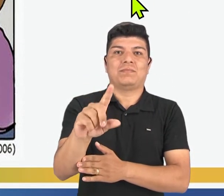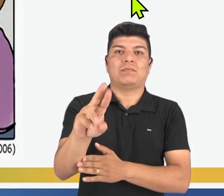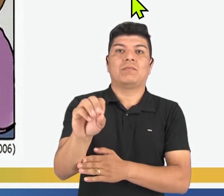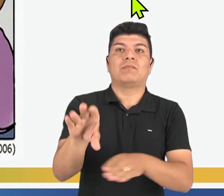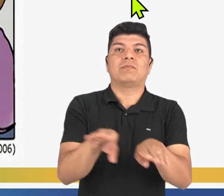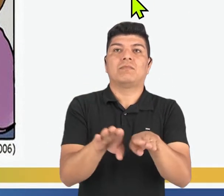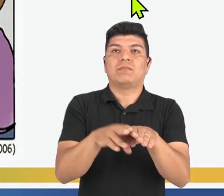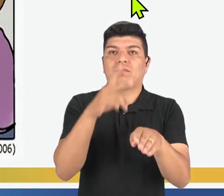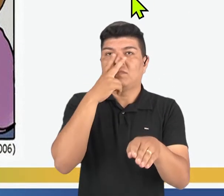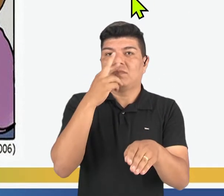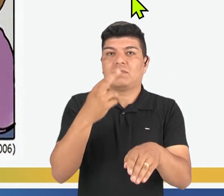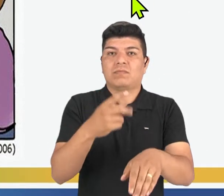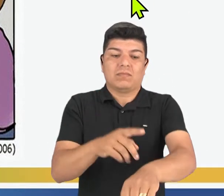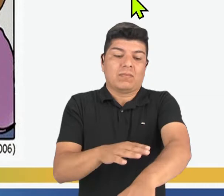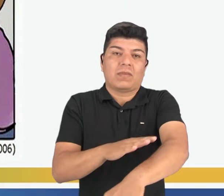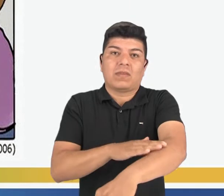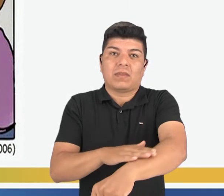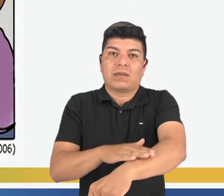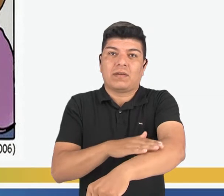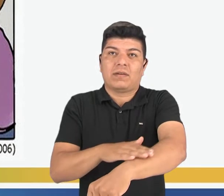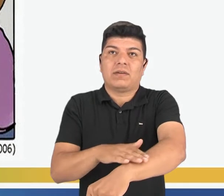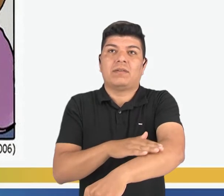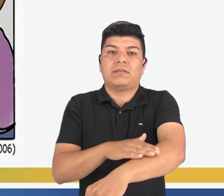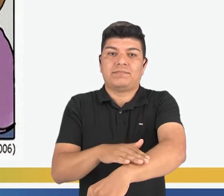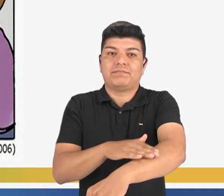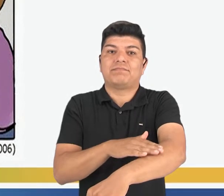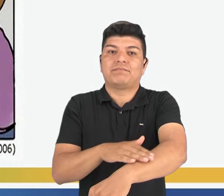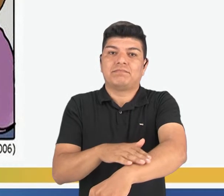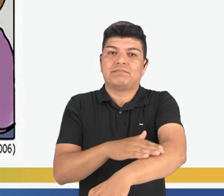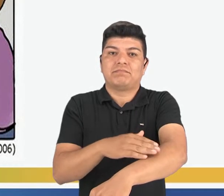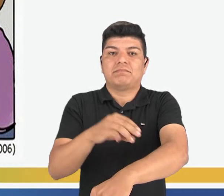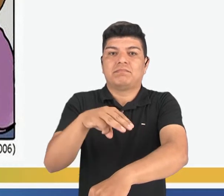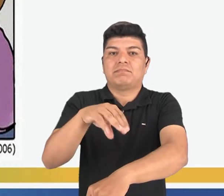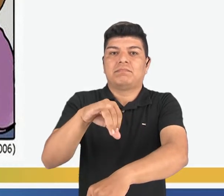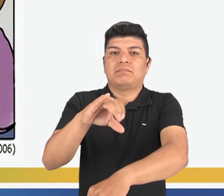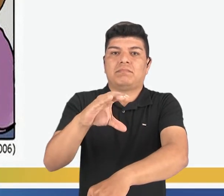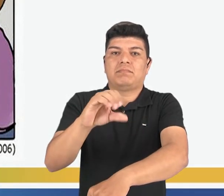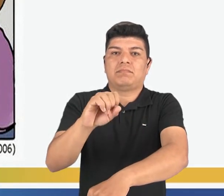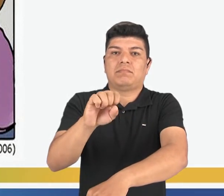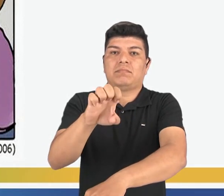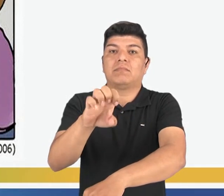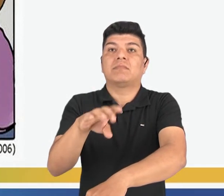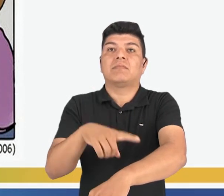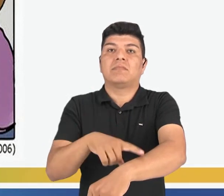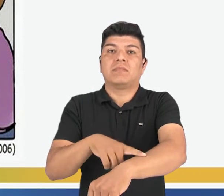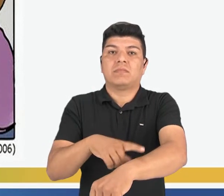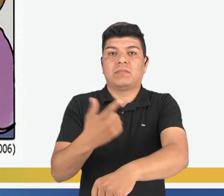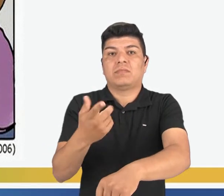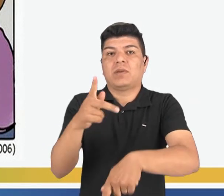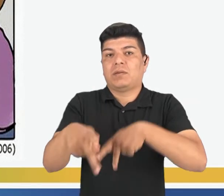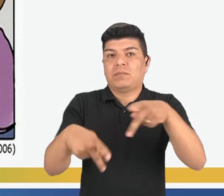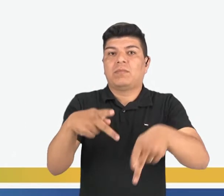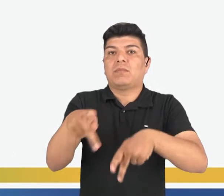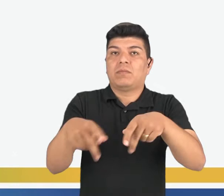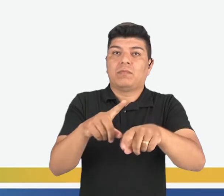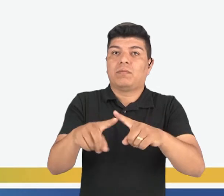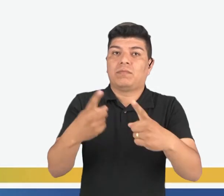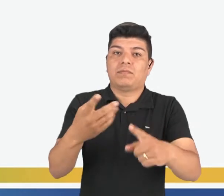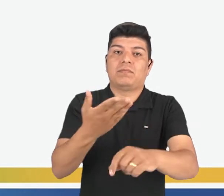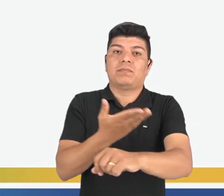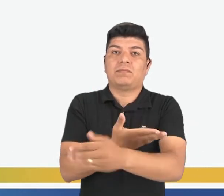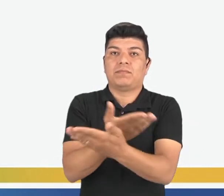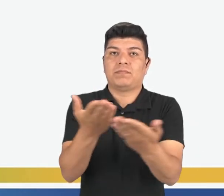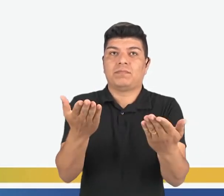na pele. Geralmente a gente fala, sei lá, tá com micose, a gente usa alguns termos mais populares, né? Mas furúnculo é isso